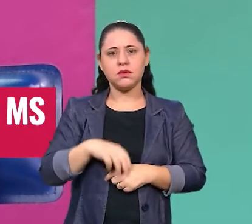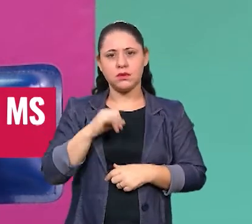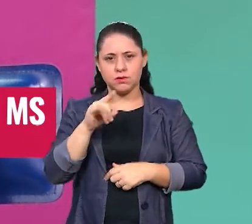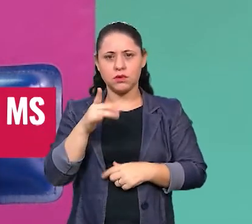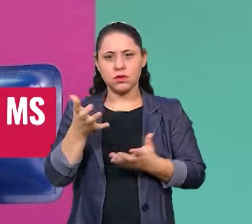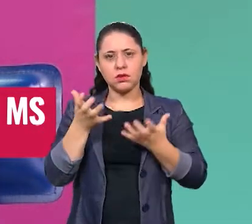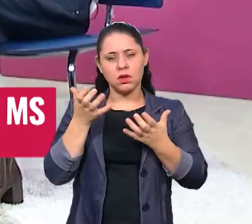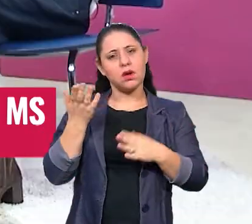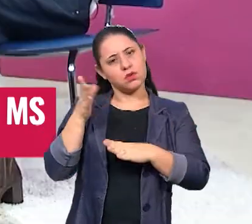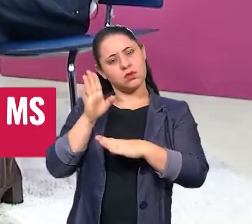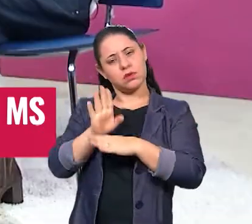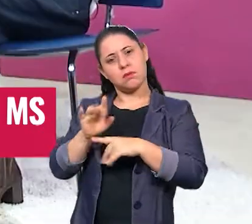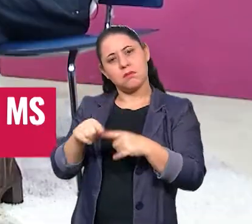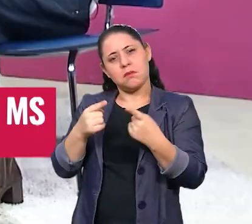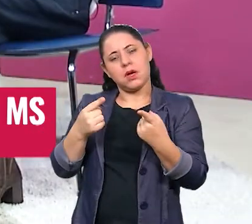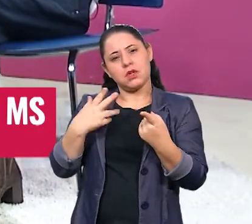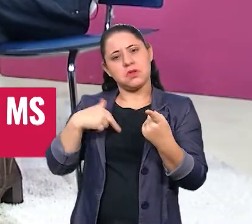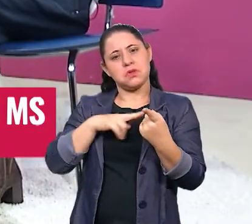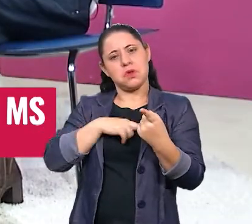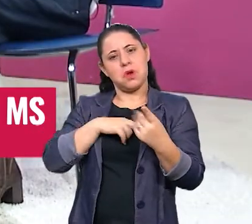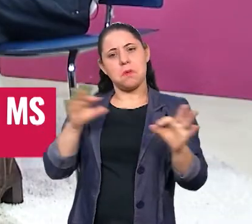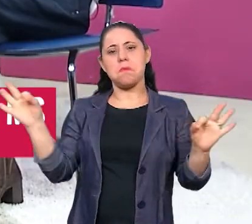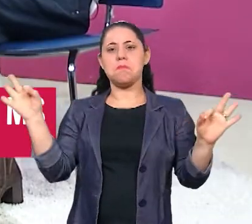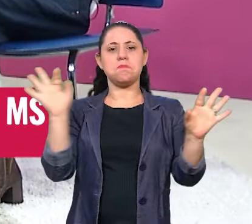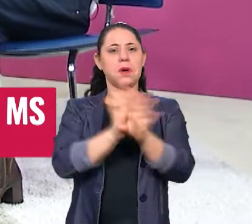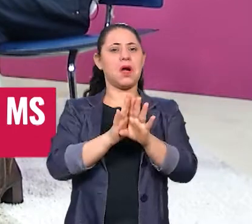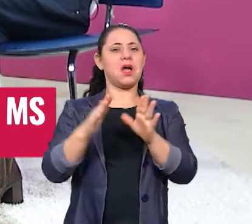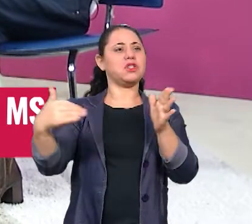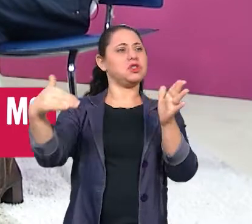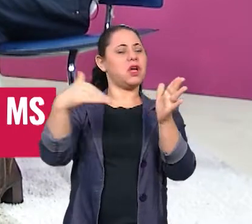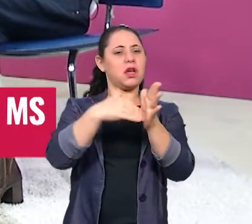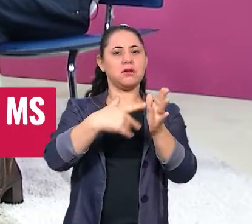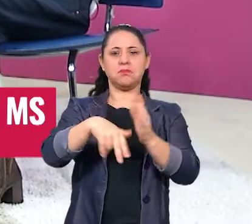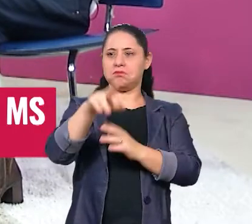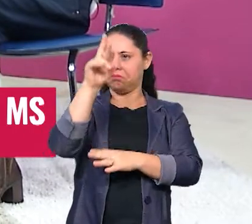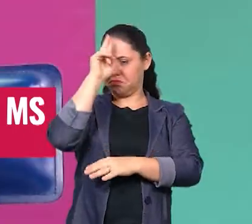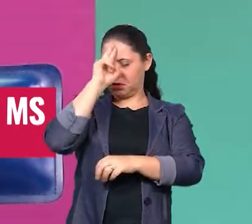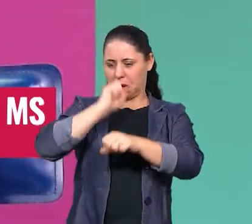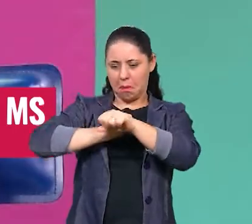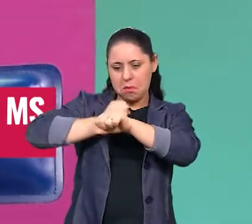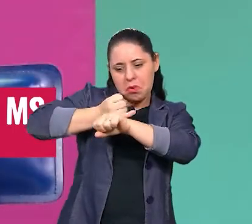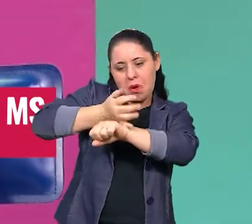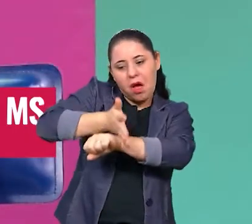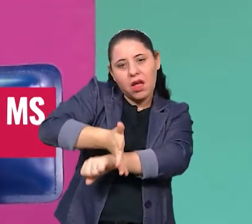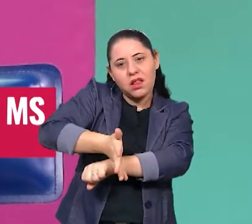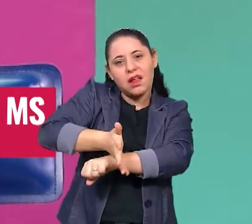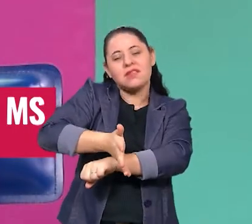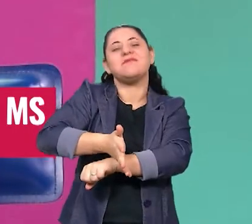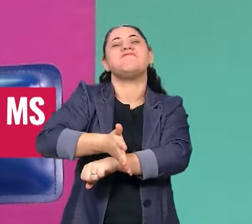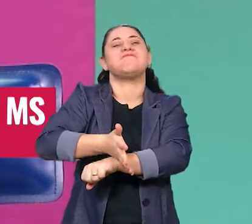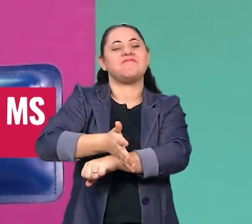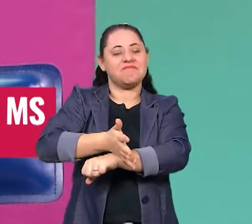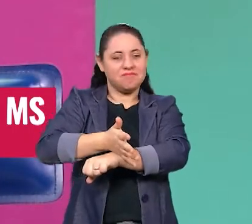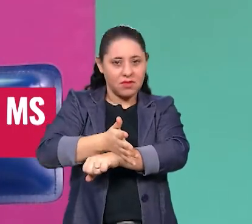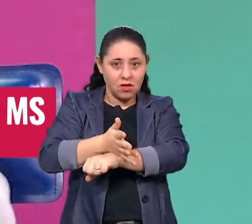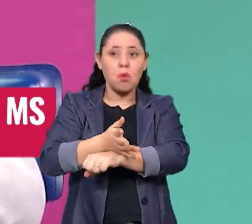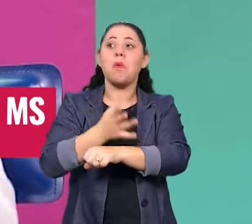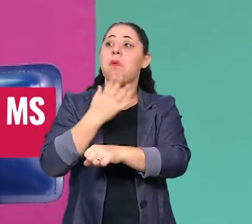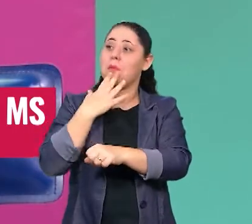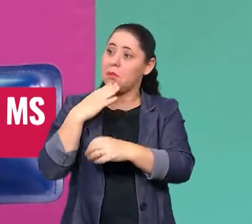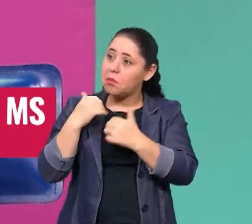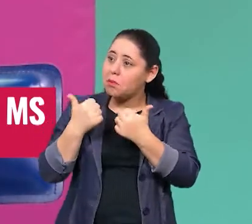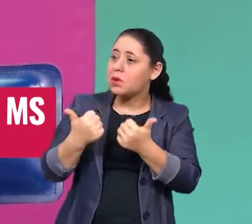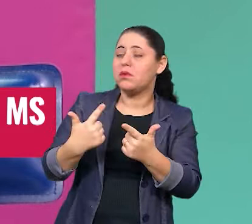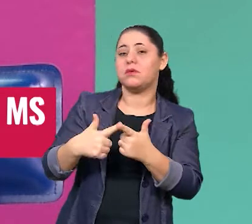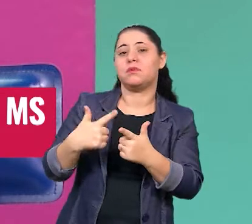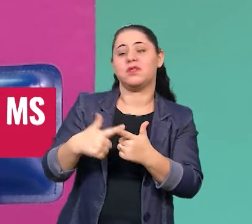nós estamos prontos para ficar aqui até meia-noite. Aí eu falei, poxa, eu falei, que bom, porque a gente gostaria de ir embora